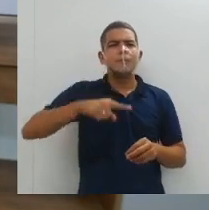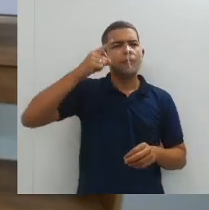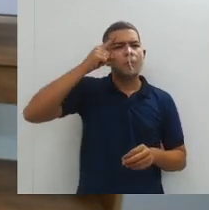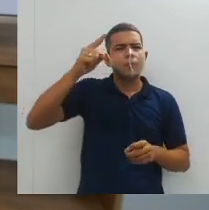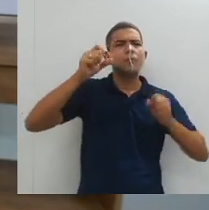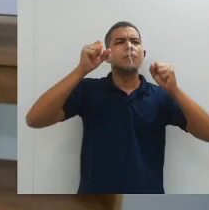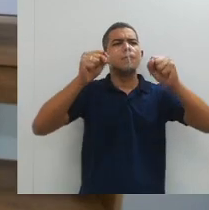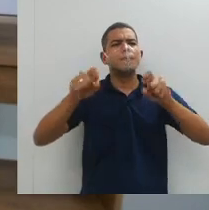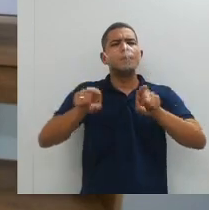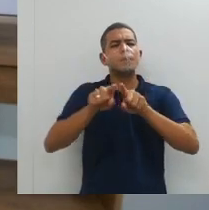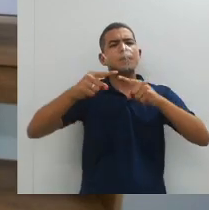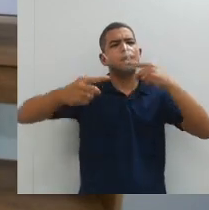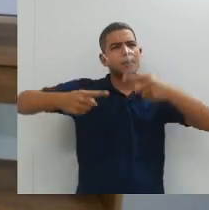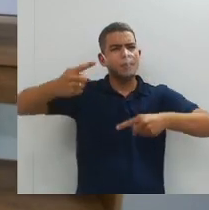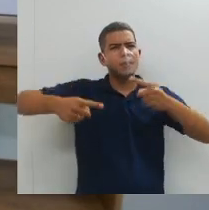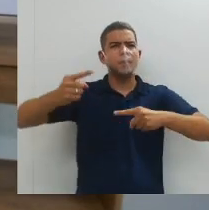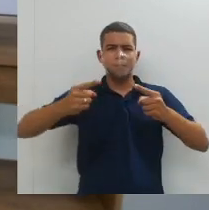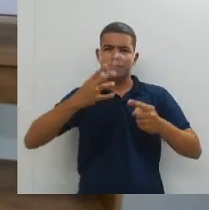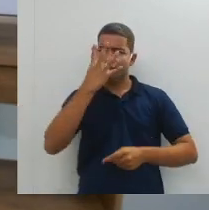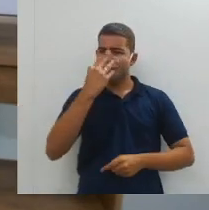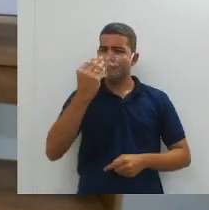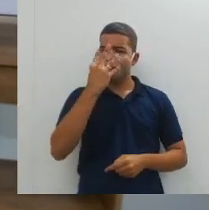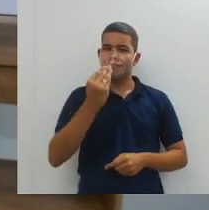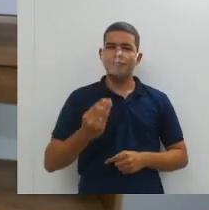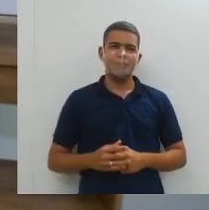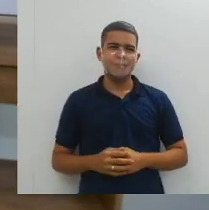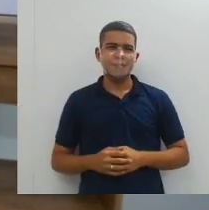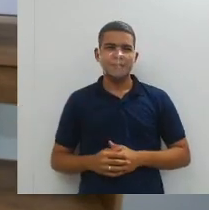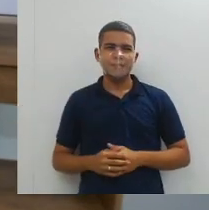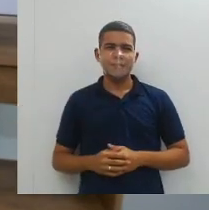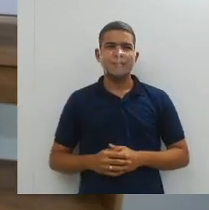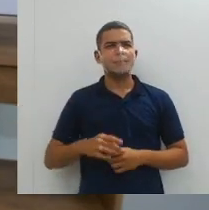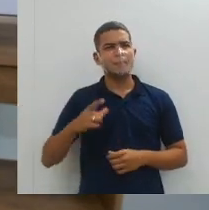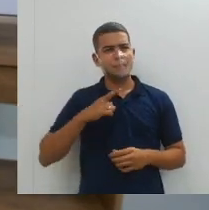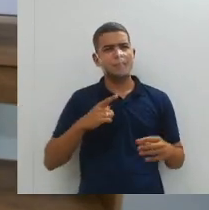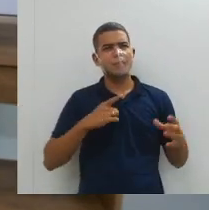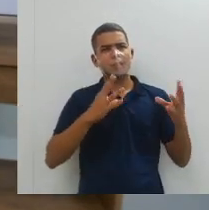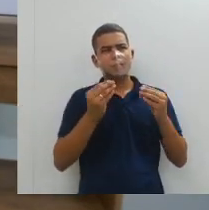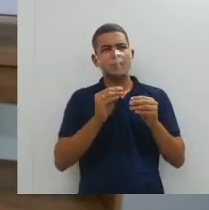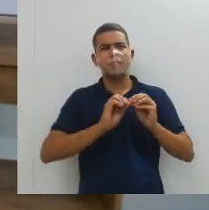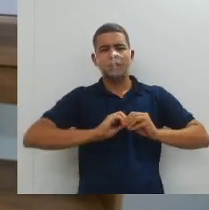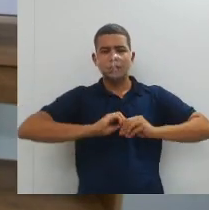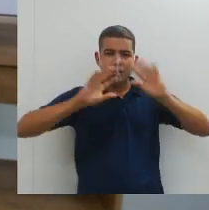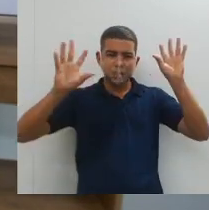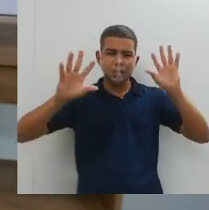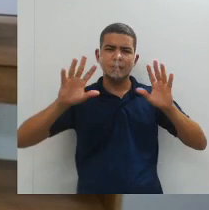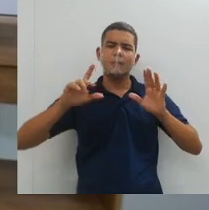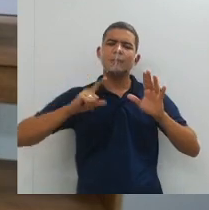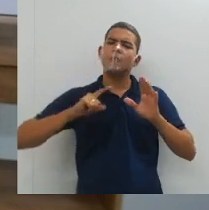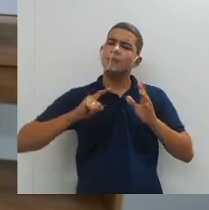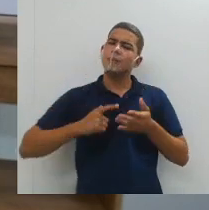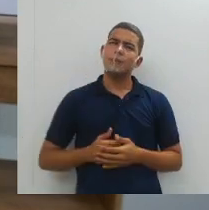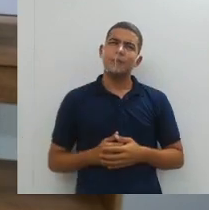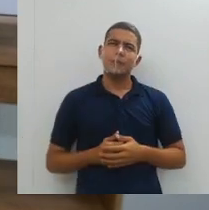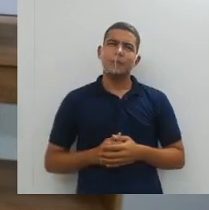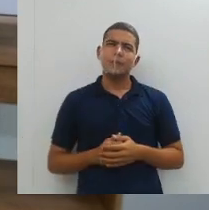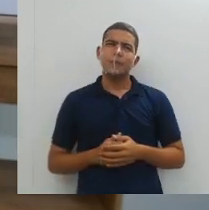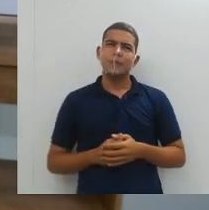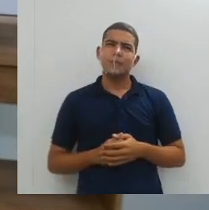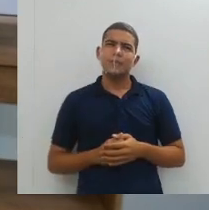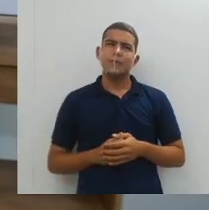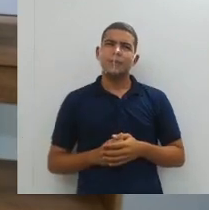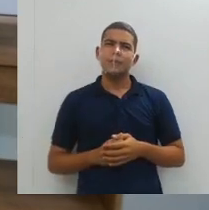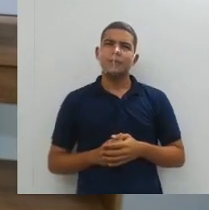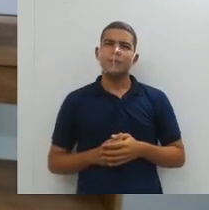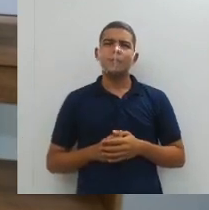e de política em Hobbes, E que está muito claro, muito configurado na